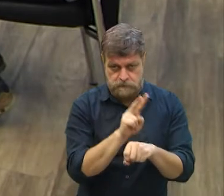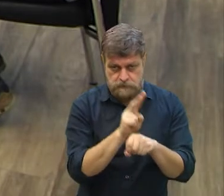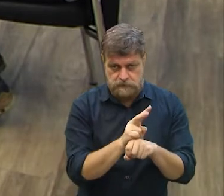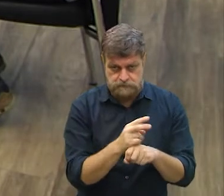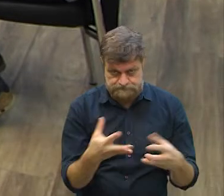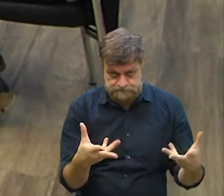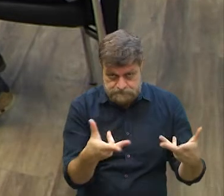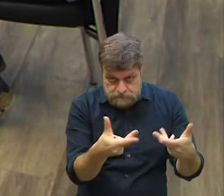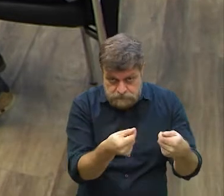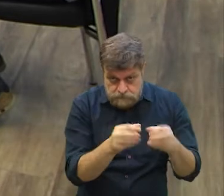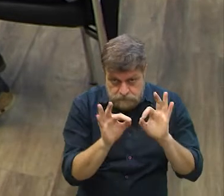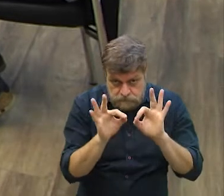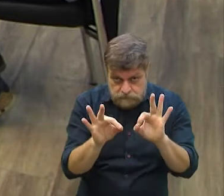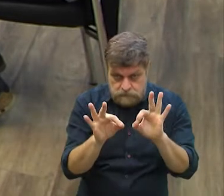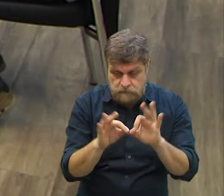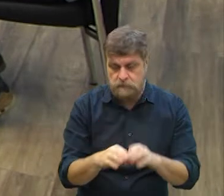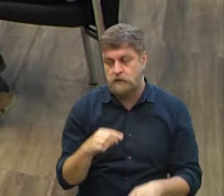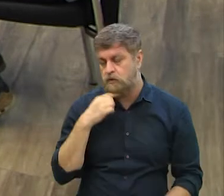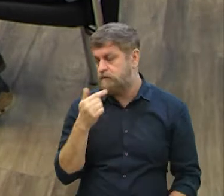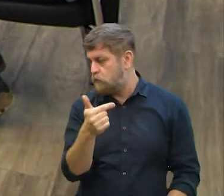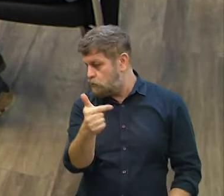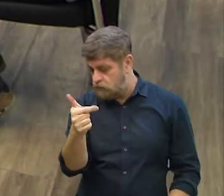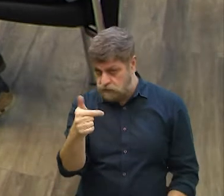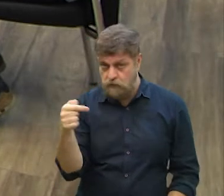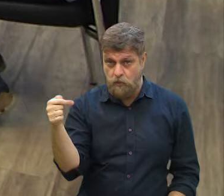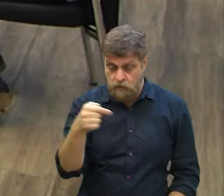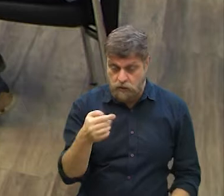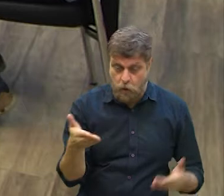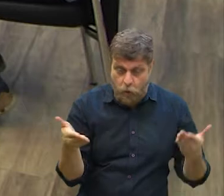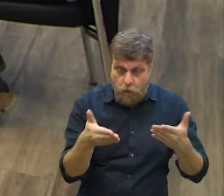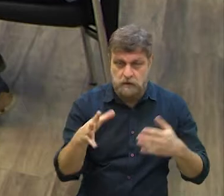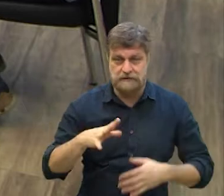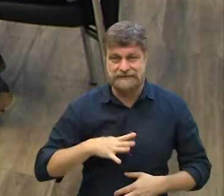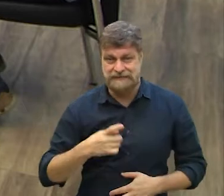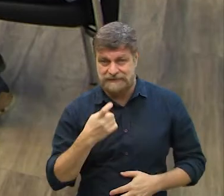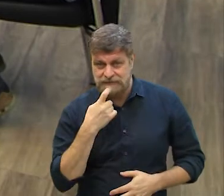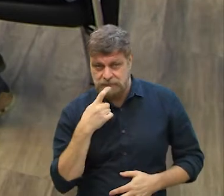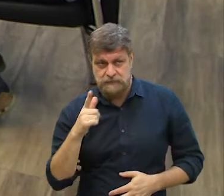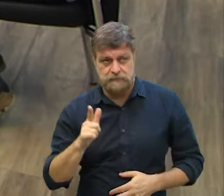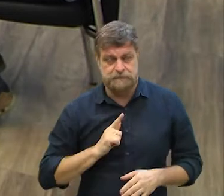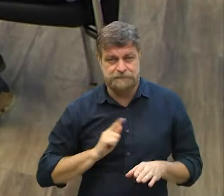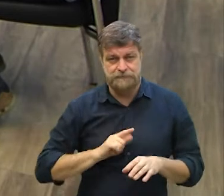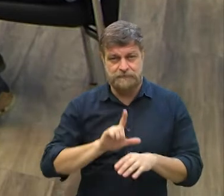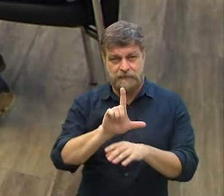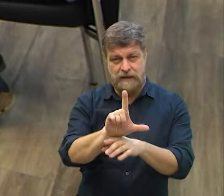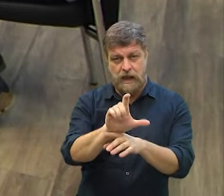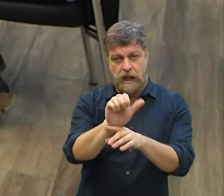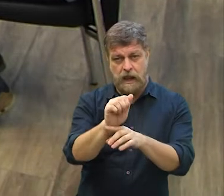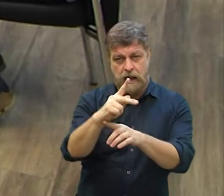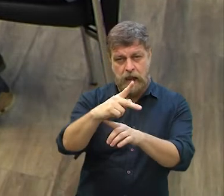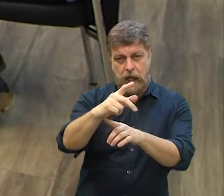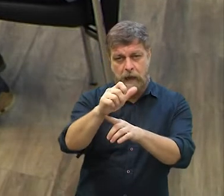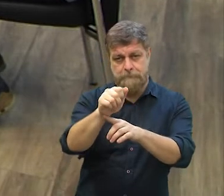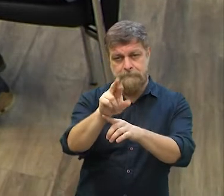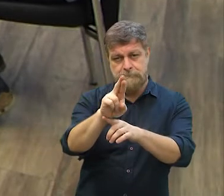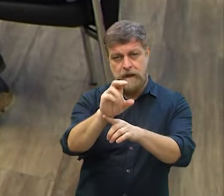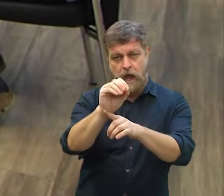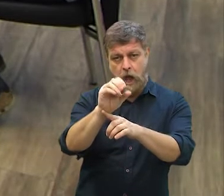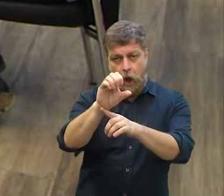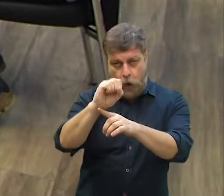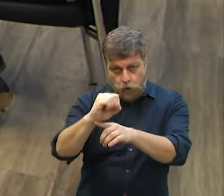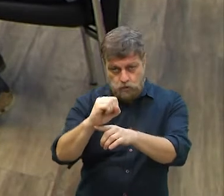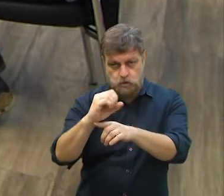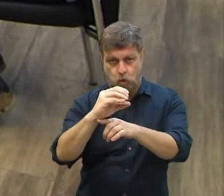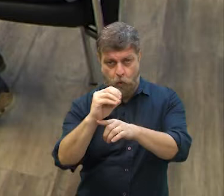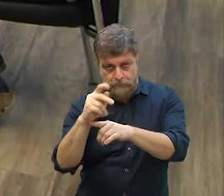para fazer este trabalho. Não tenha dúvida. Hoje, e a laparoscopia que eu coloquei que nós temos em Campinas, eu já coloco que é